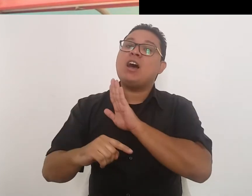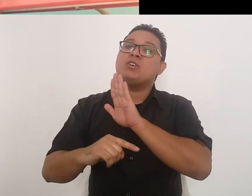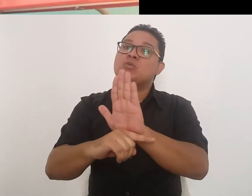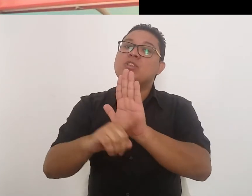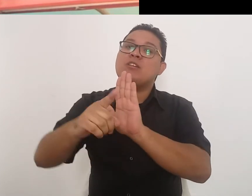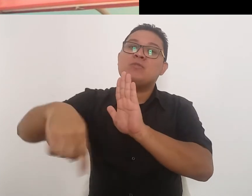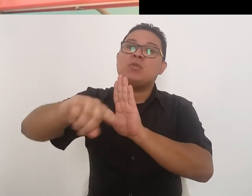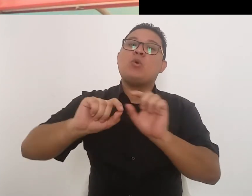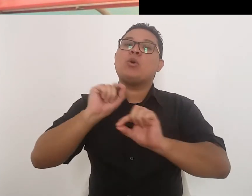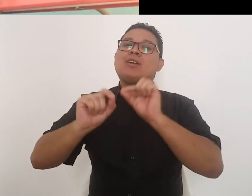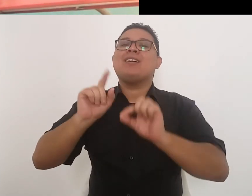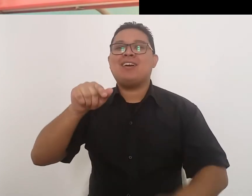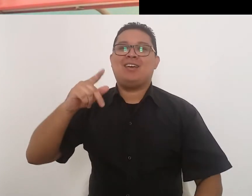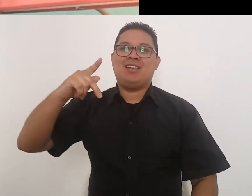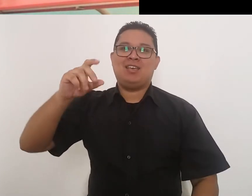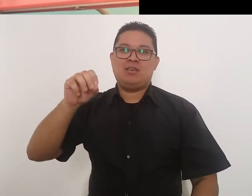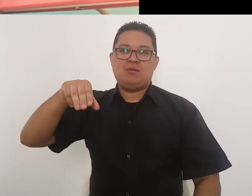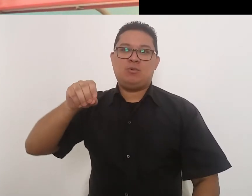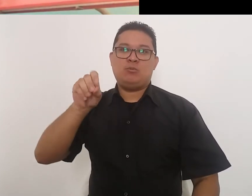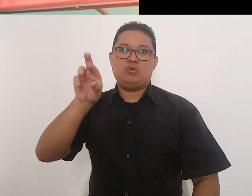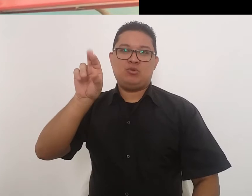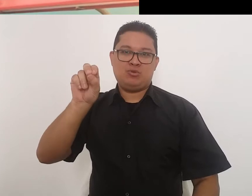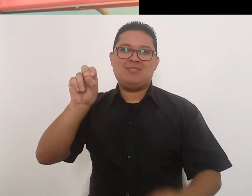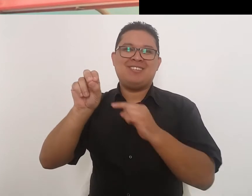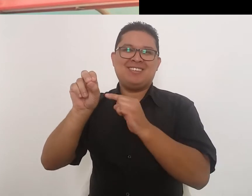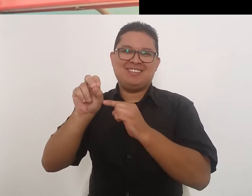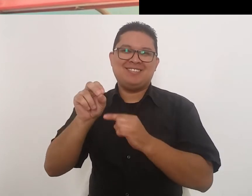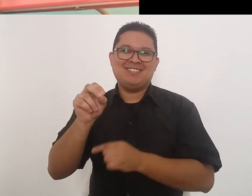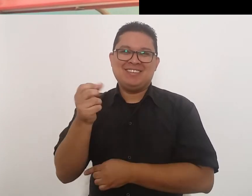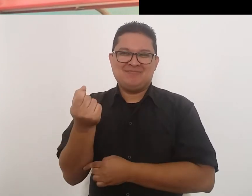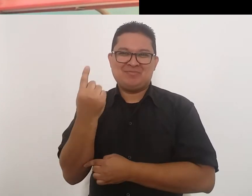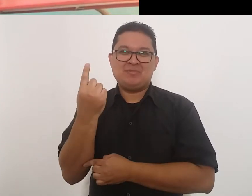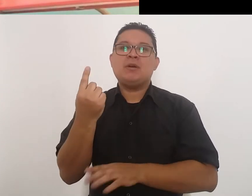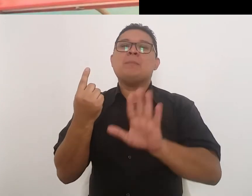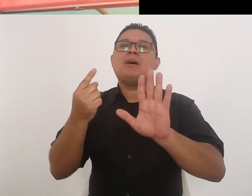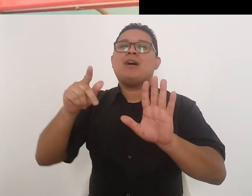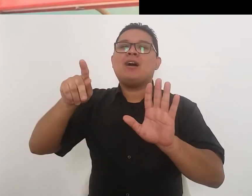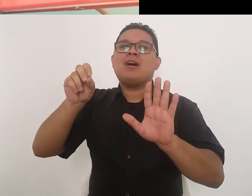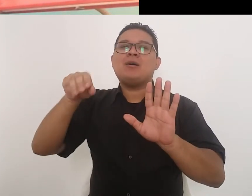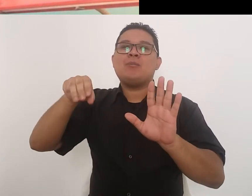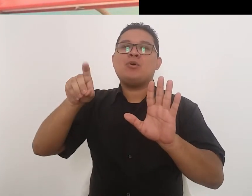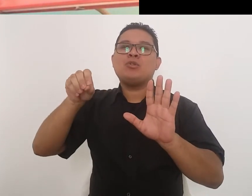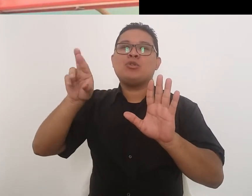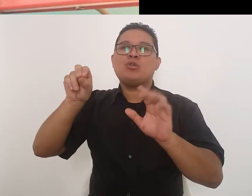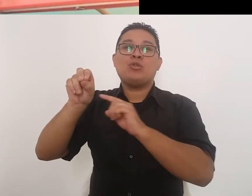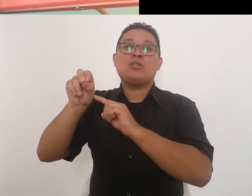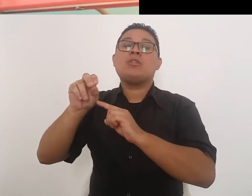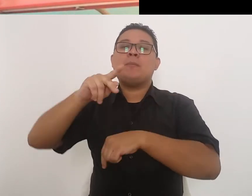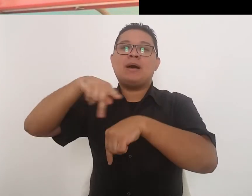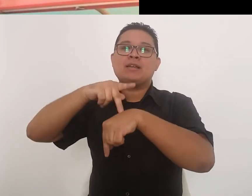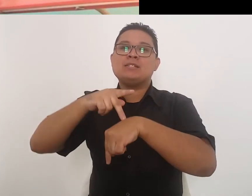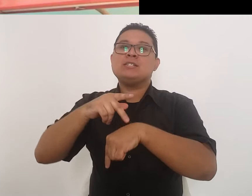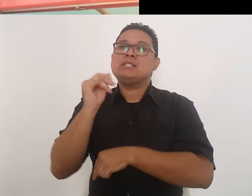Pomodoro, tá? A técnica Pomodoro tem esse nome engraçado, significa tomate em